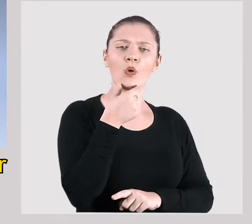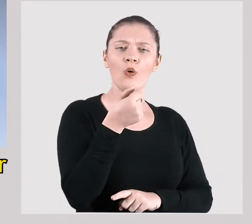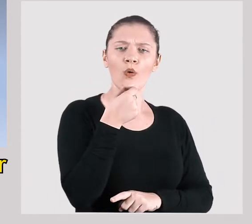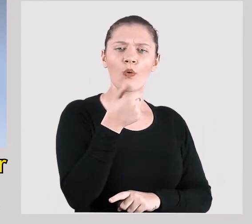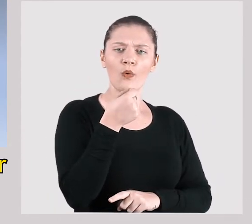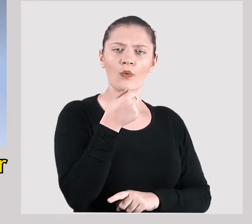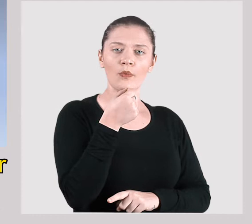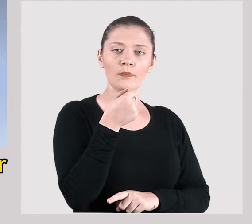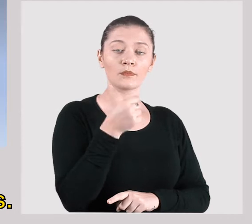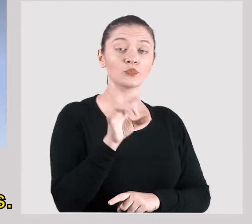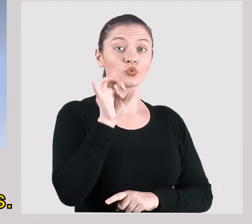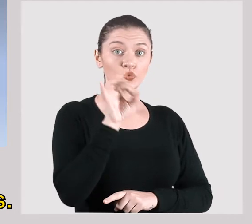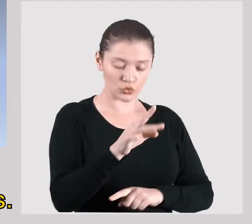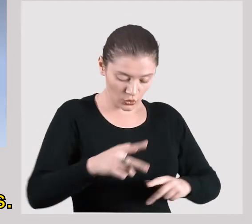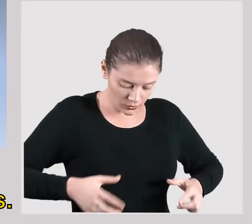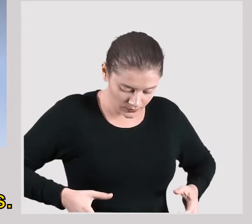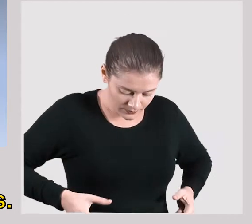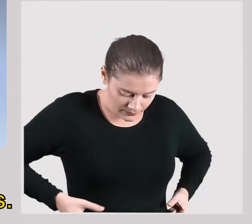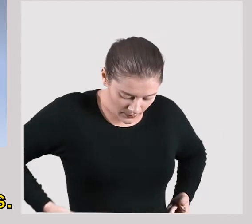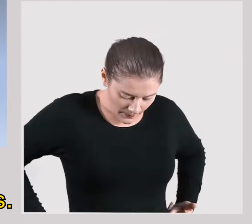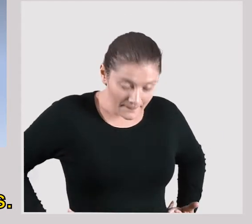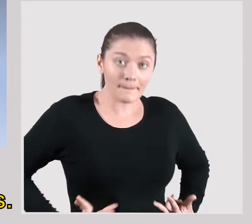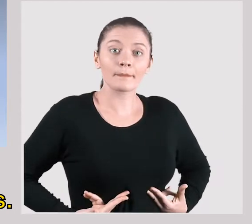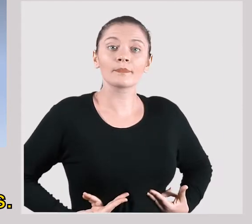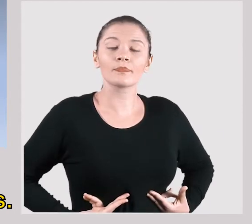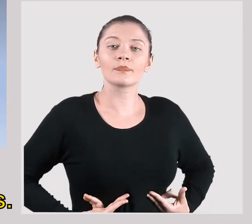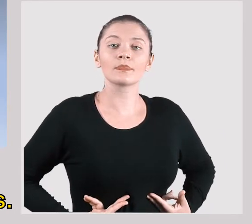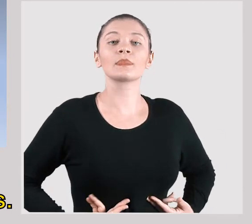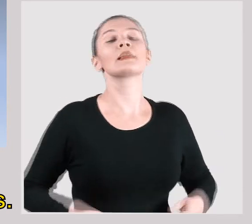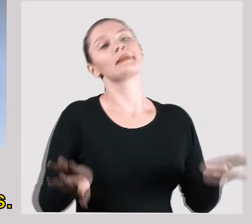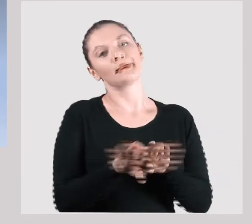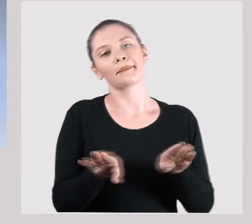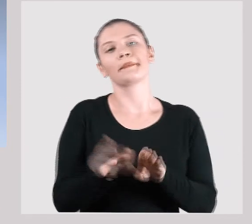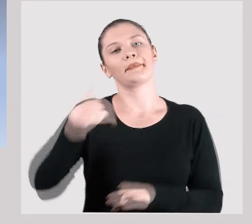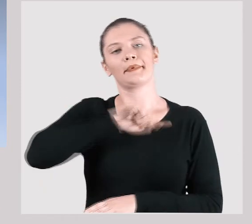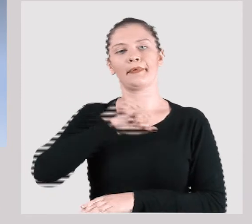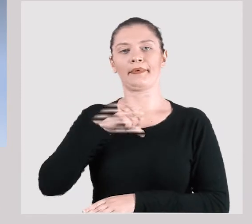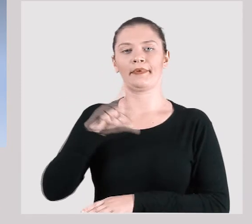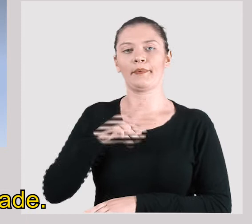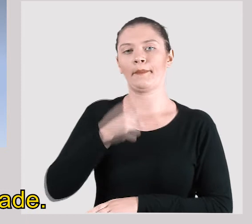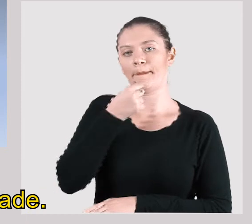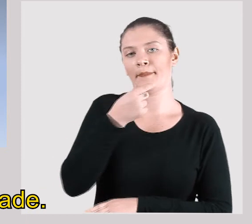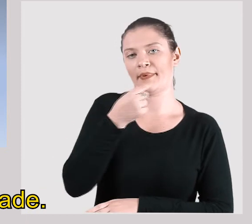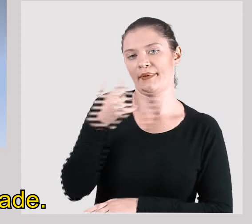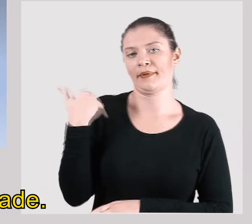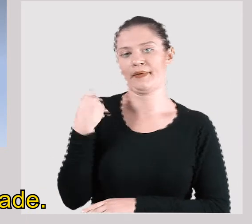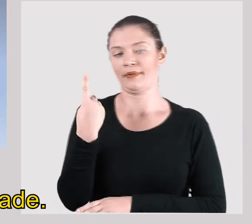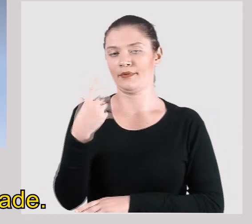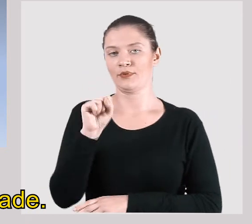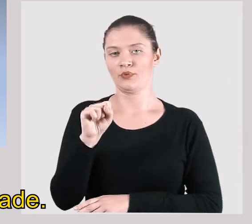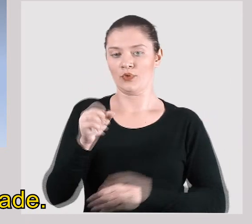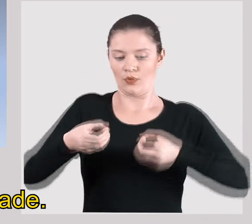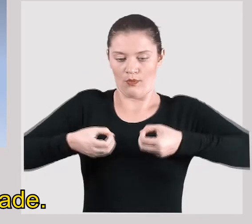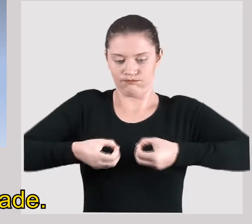via vasectomia. E aí a gente tem um menino de 18 anos tirando os testículos. Não tem nenhuma coisa que fale na lei